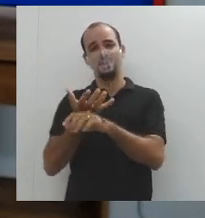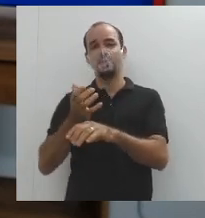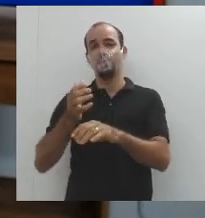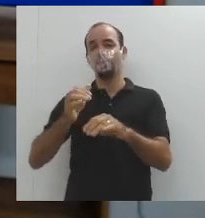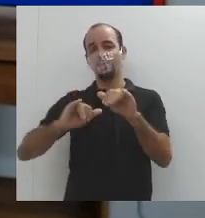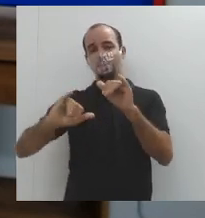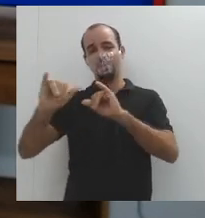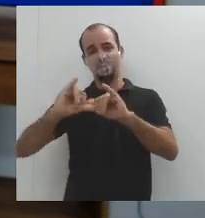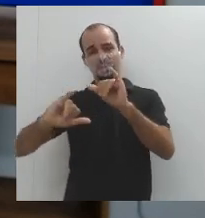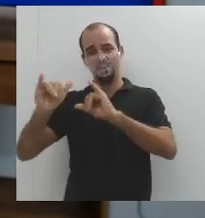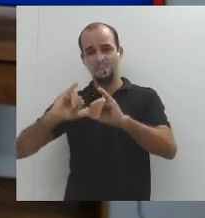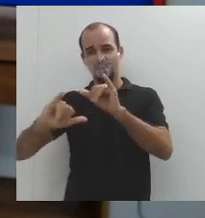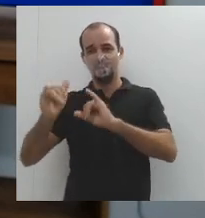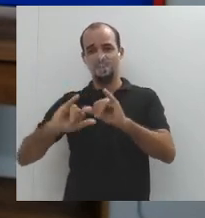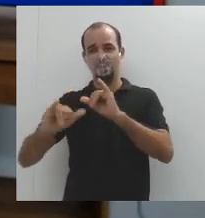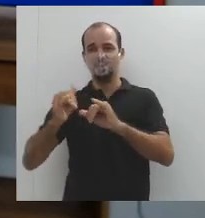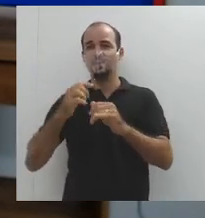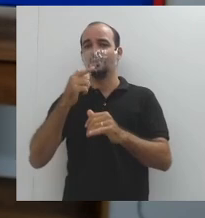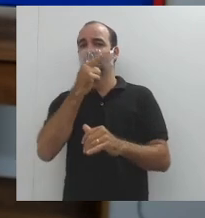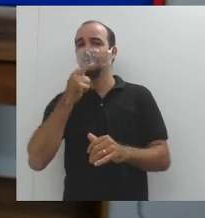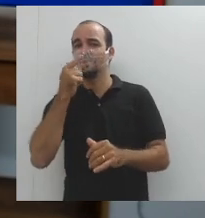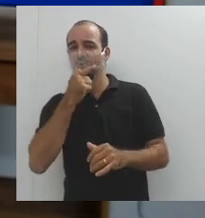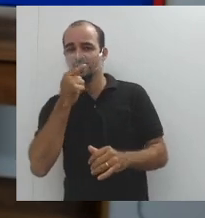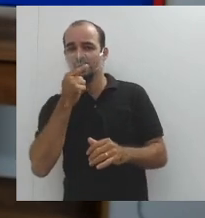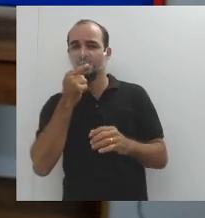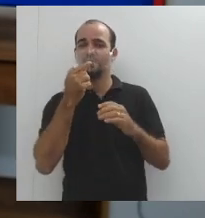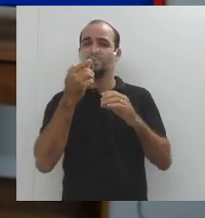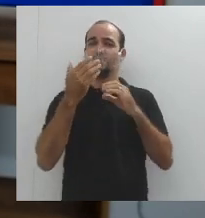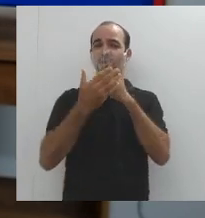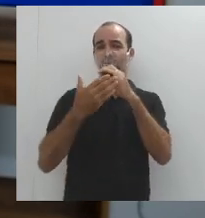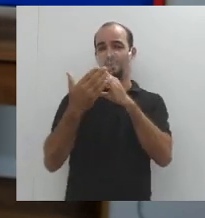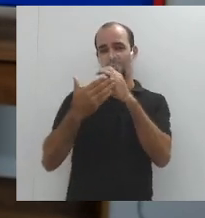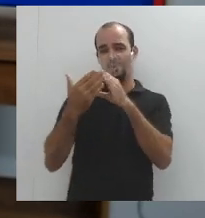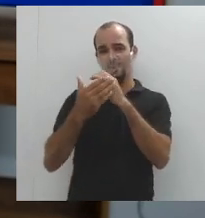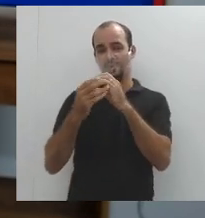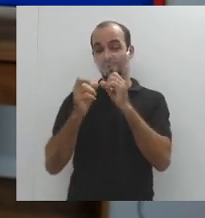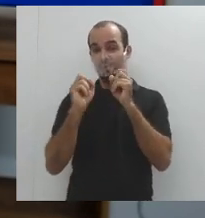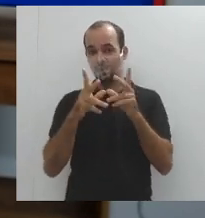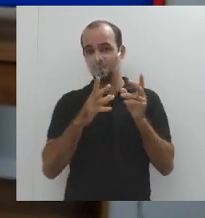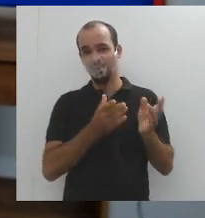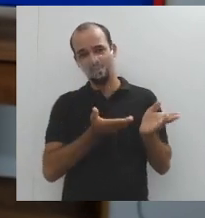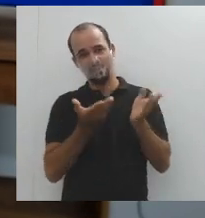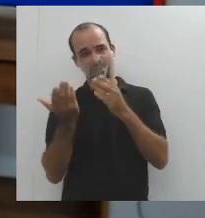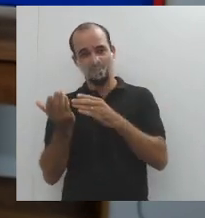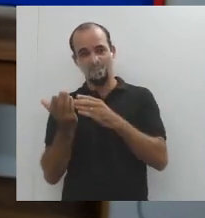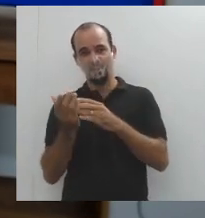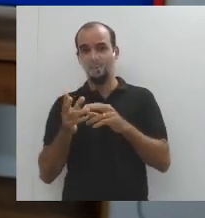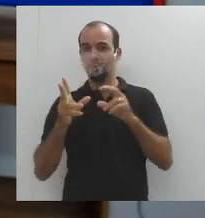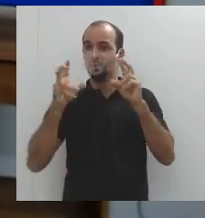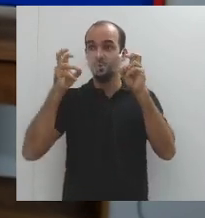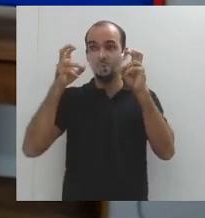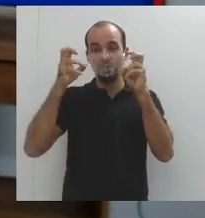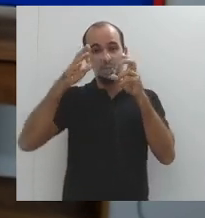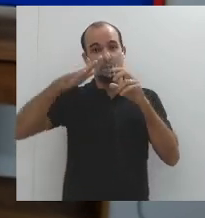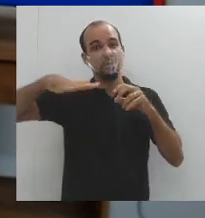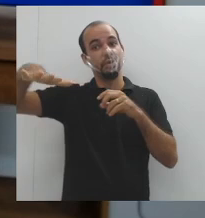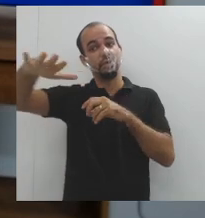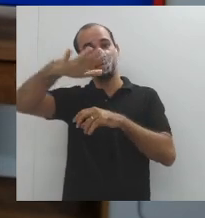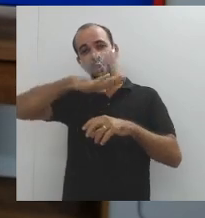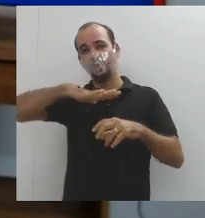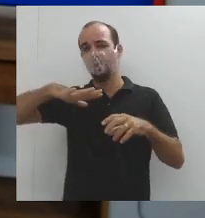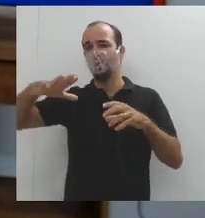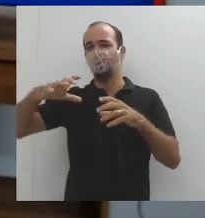dos carboidratos, ok? Vamos começar sobre esse mundo novo